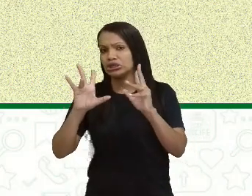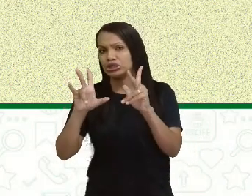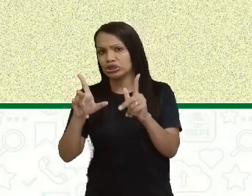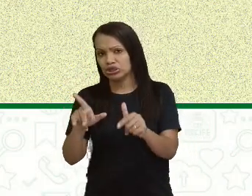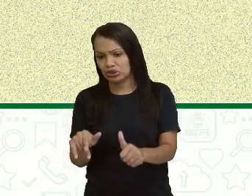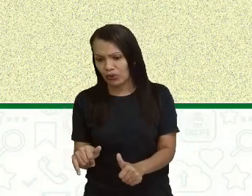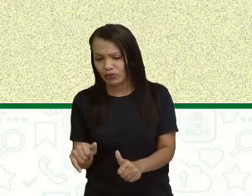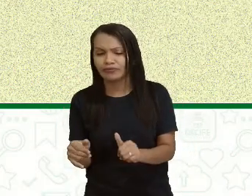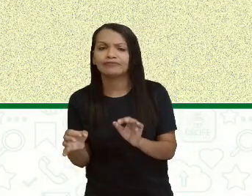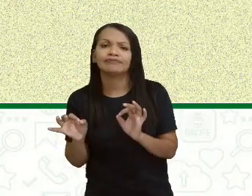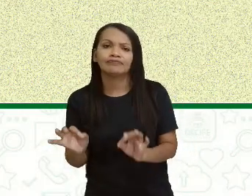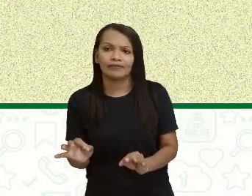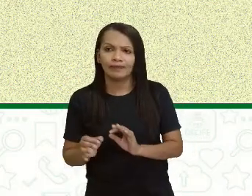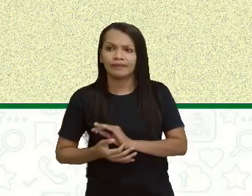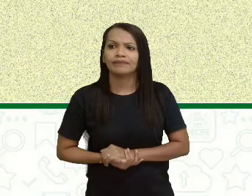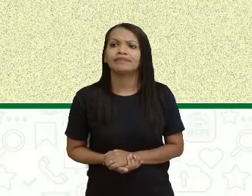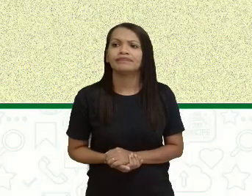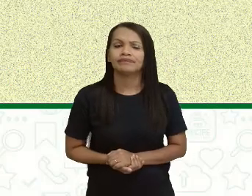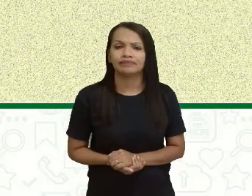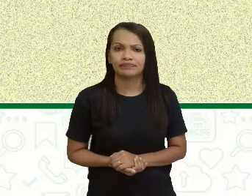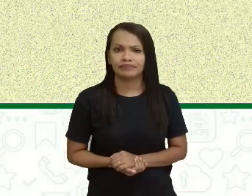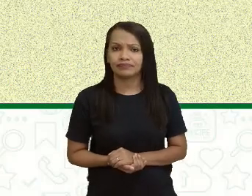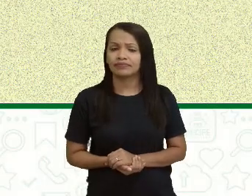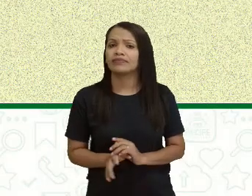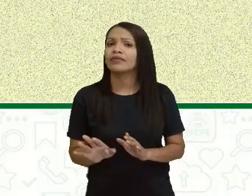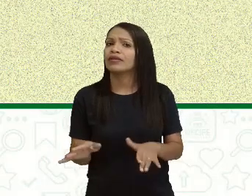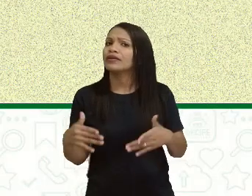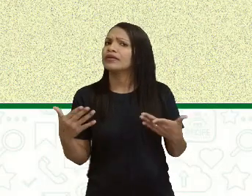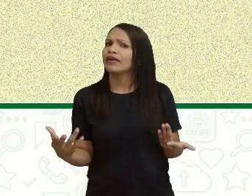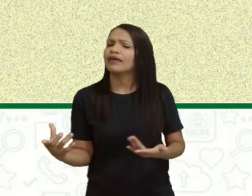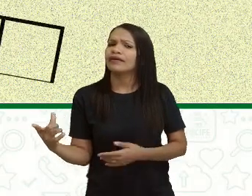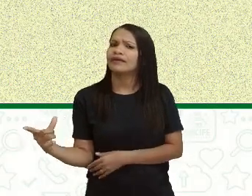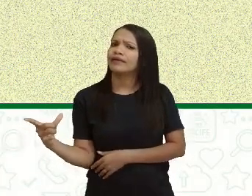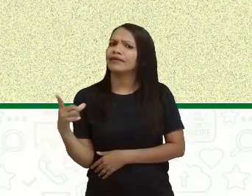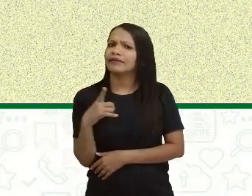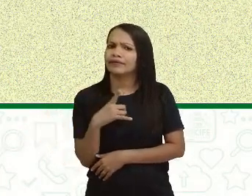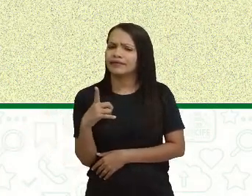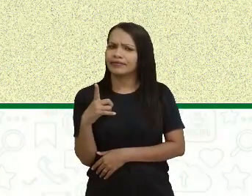10 partes. E aí, eu tenho